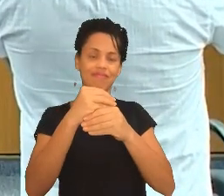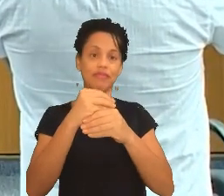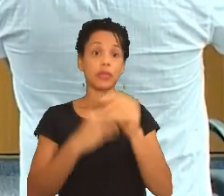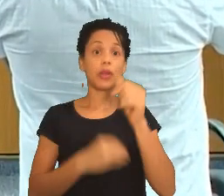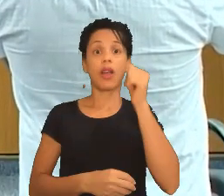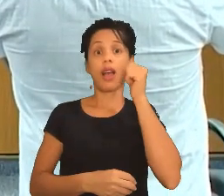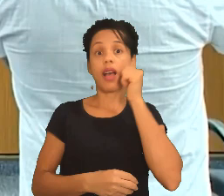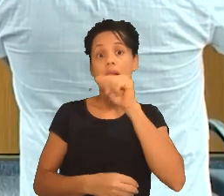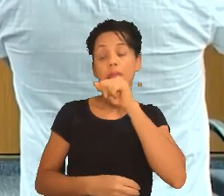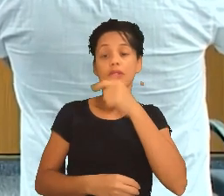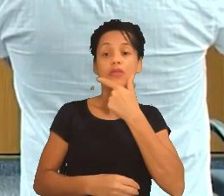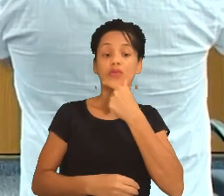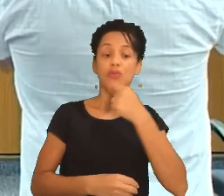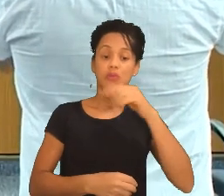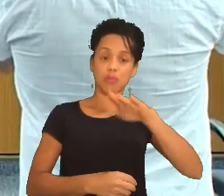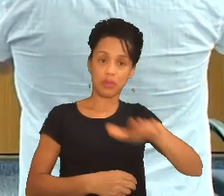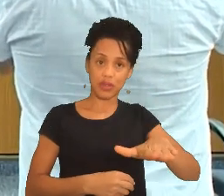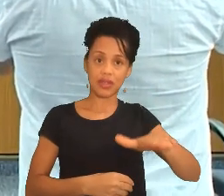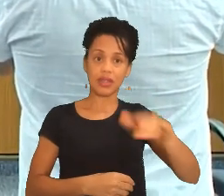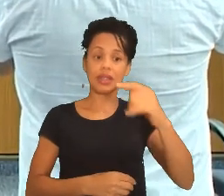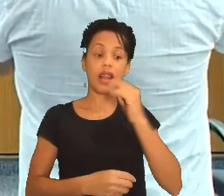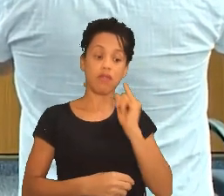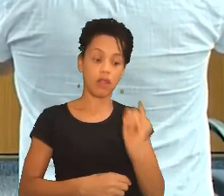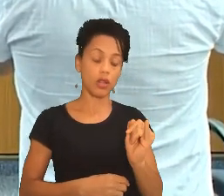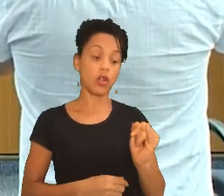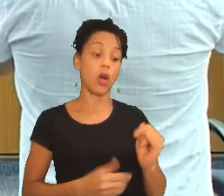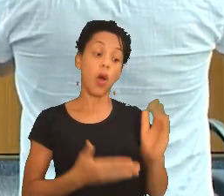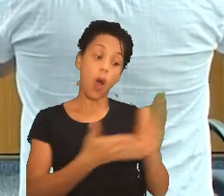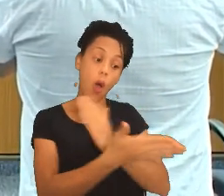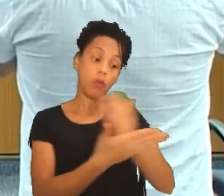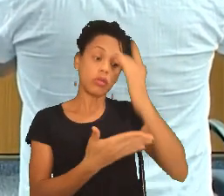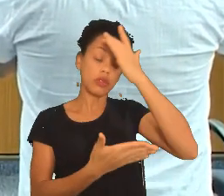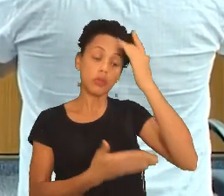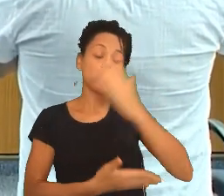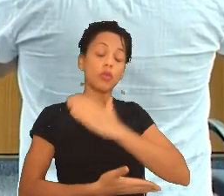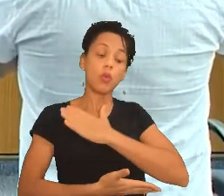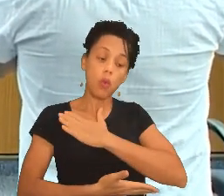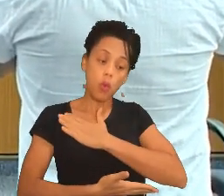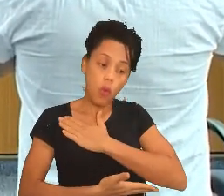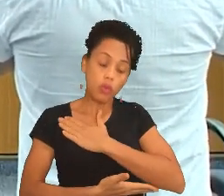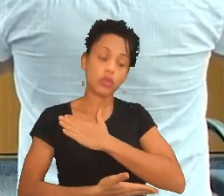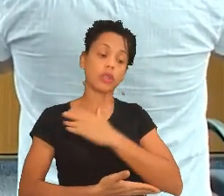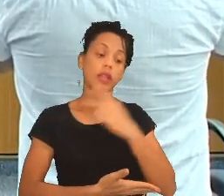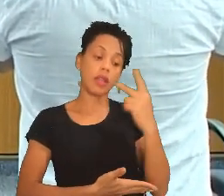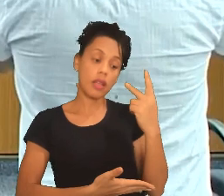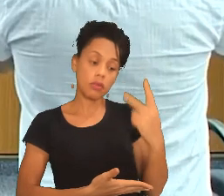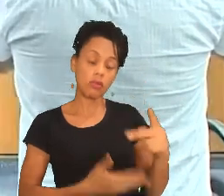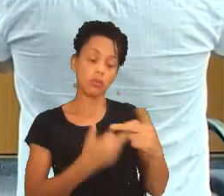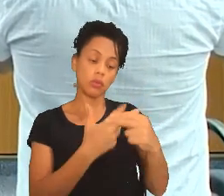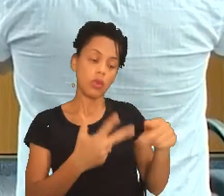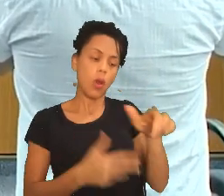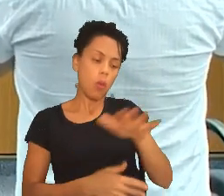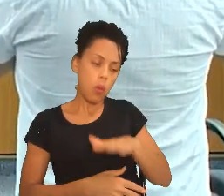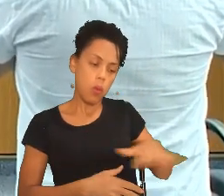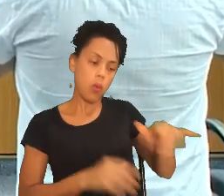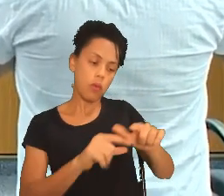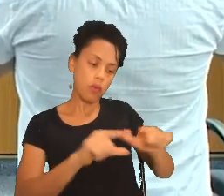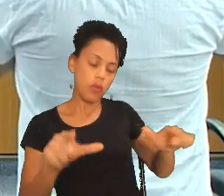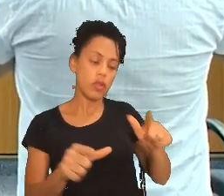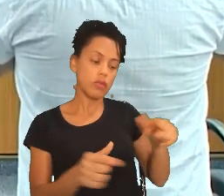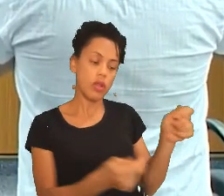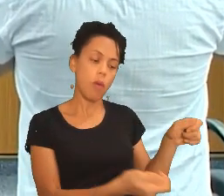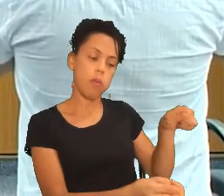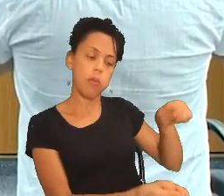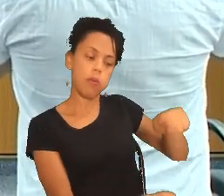isso. Algumas pessoas vão gostar muito desses espaços vazios que você preenche,